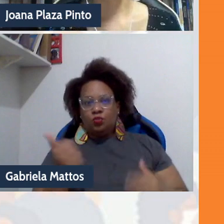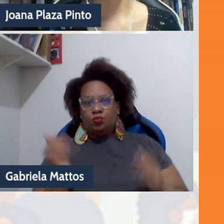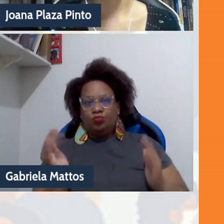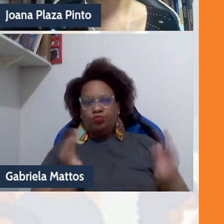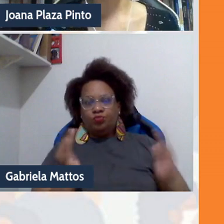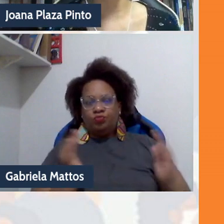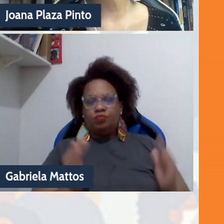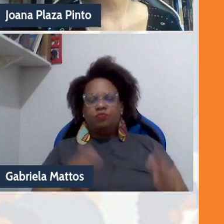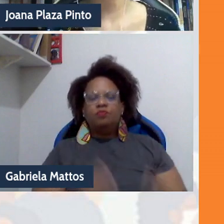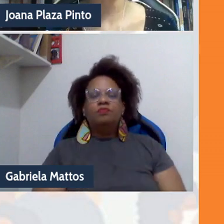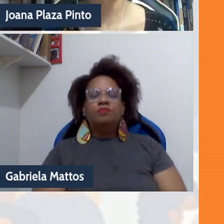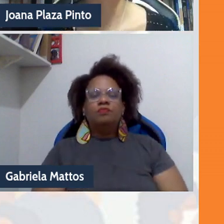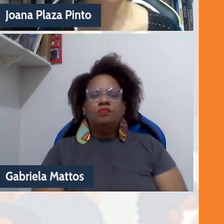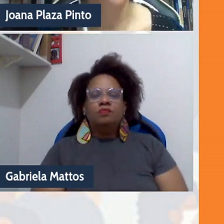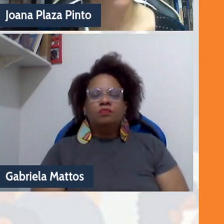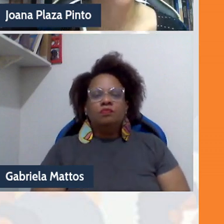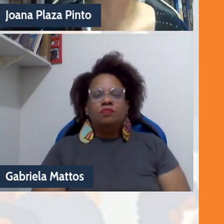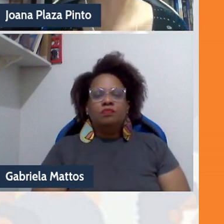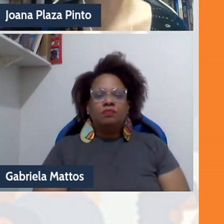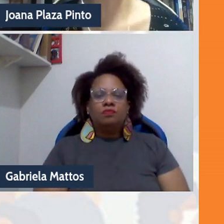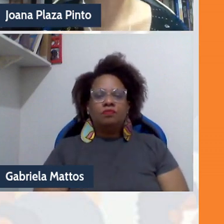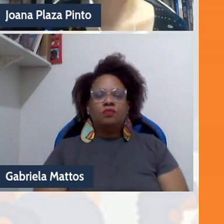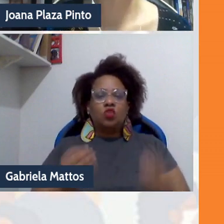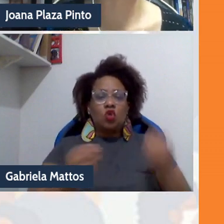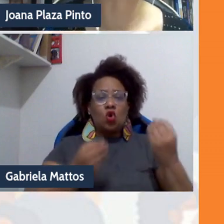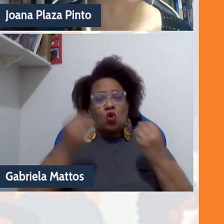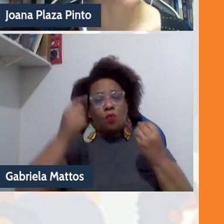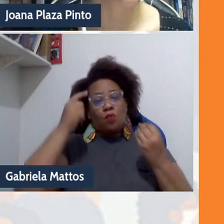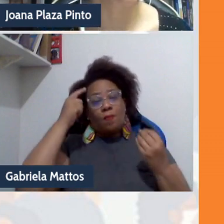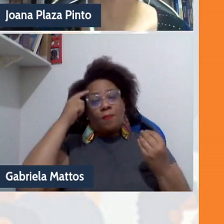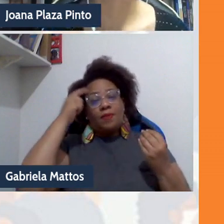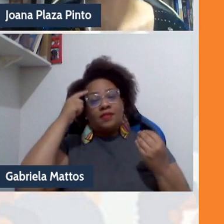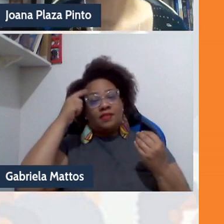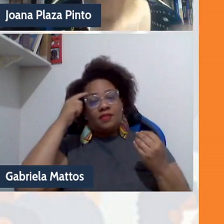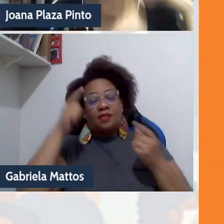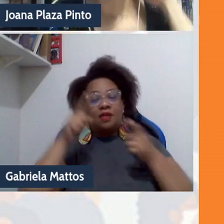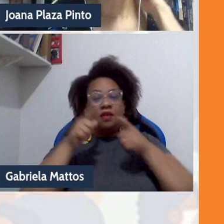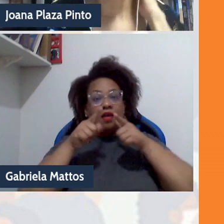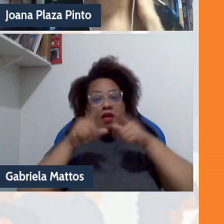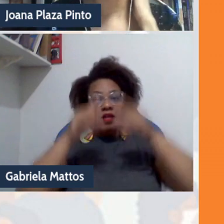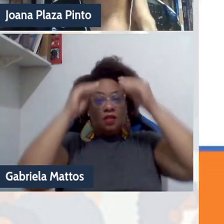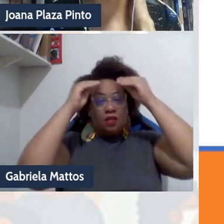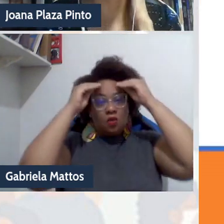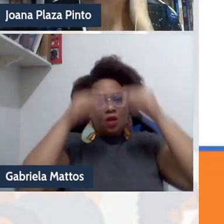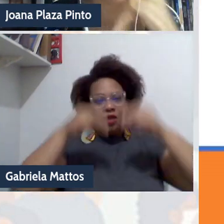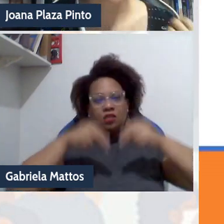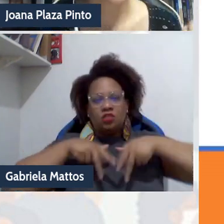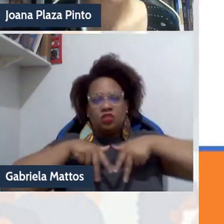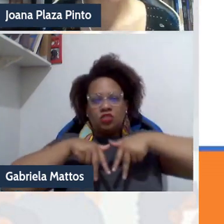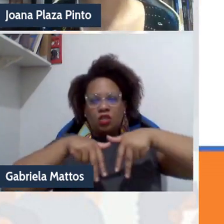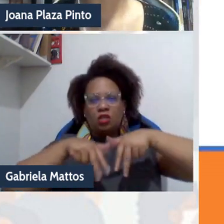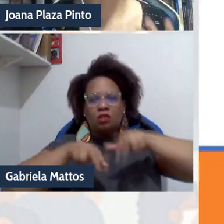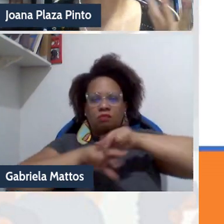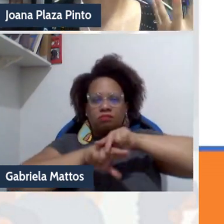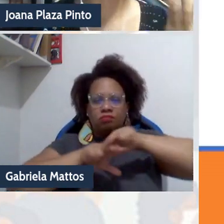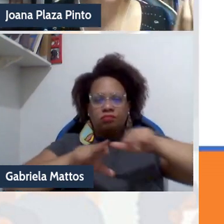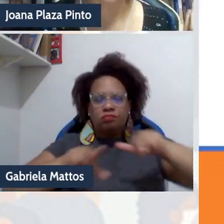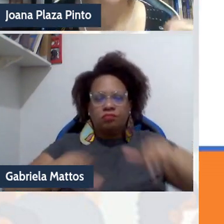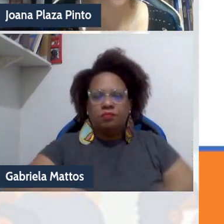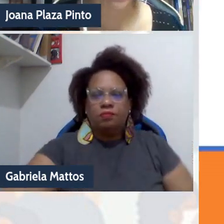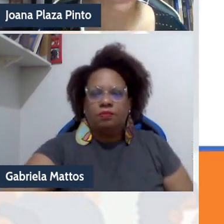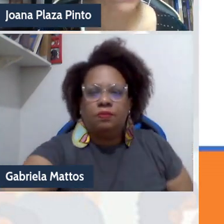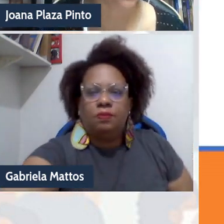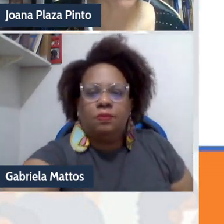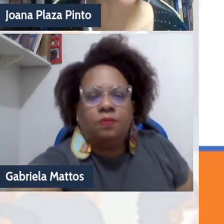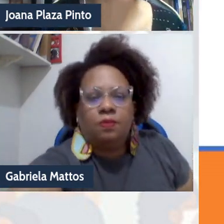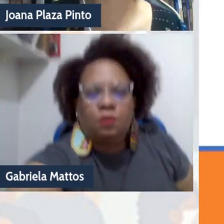E como é que isso me fez pensar sobre linguagem e gênero, de que forma, né? Eu dividi minha apresentação, eu uso slide